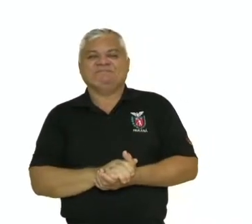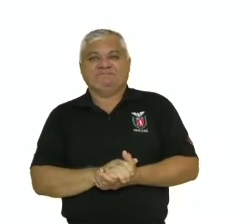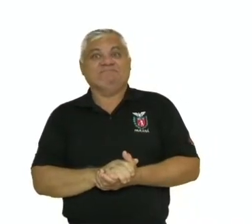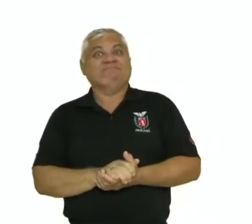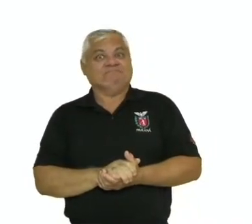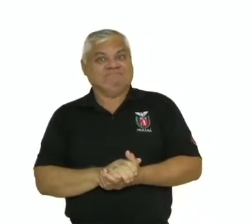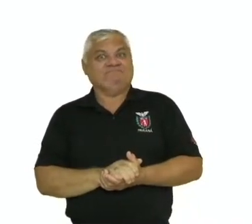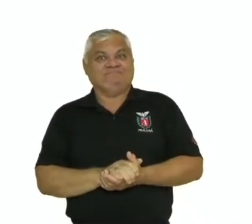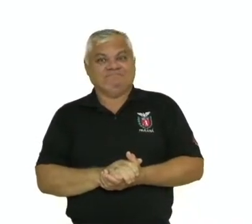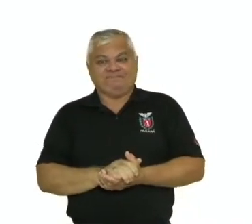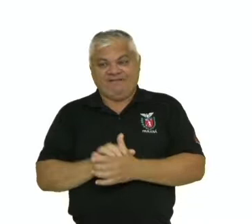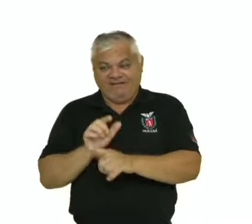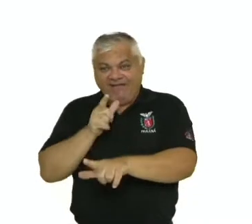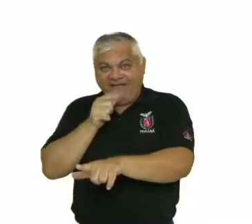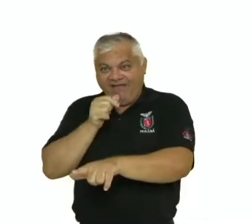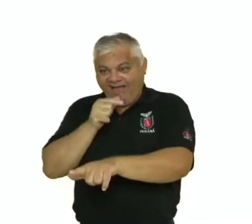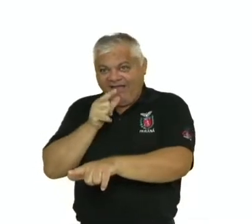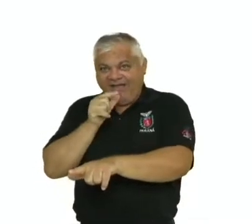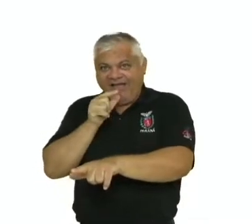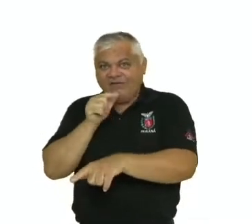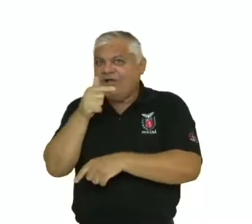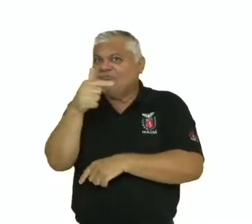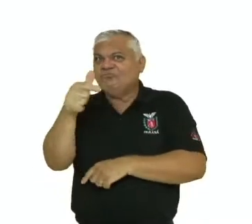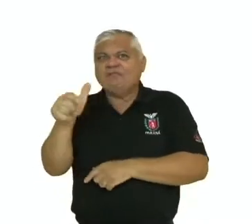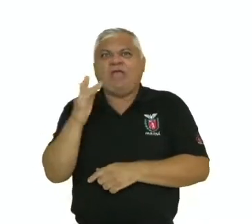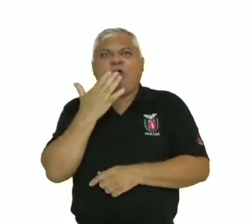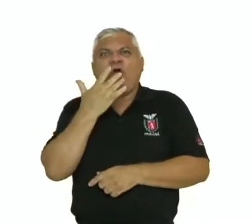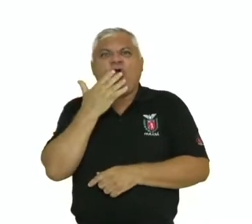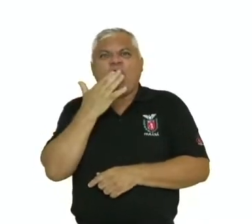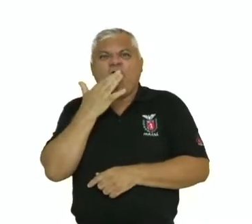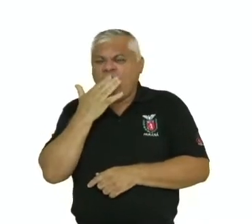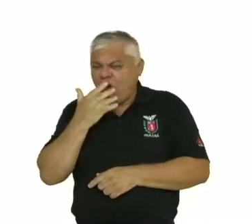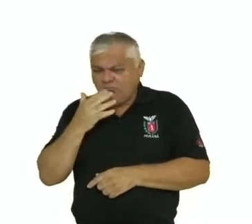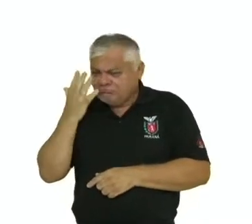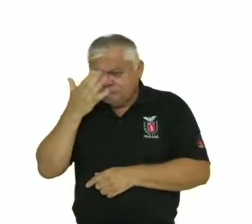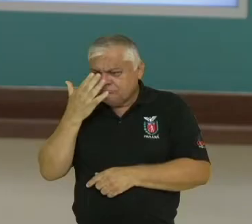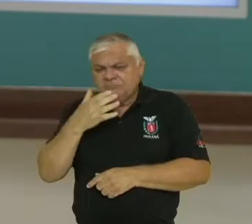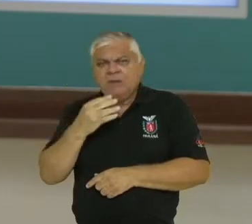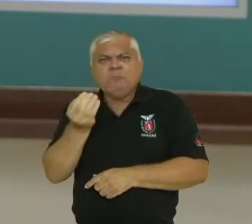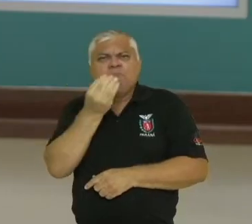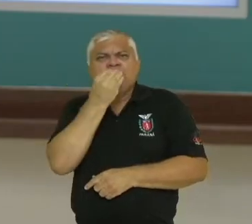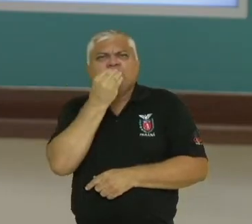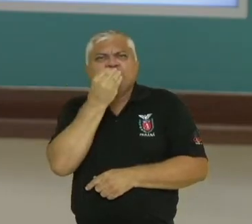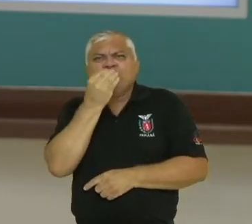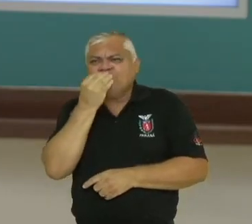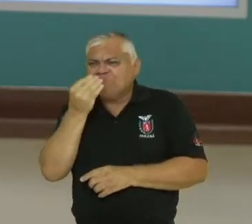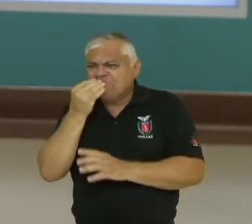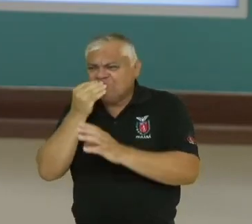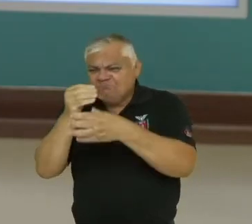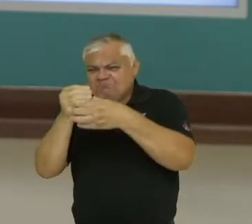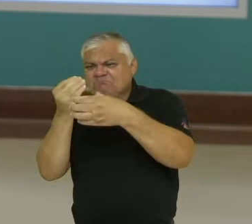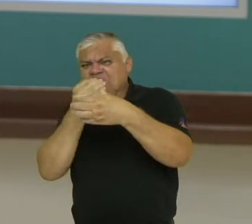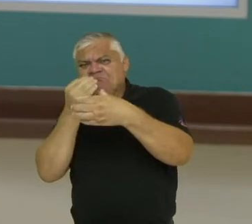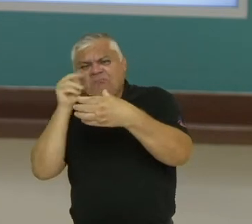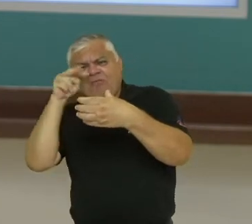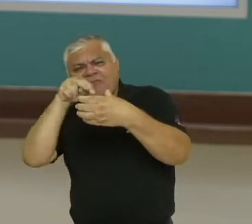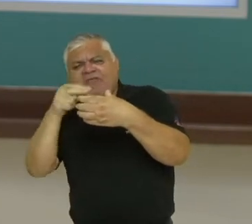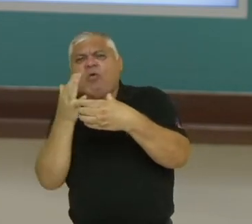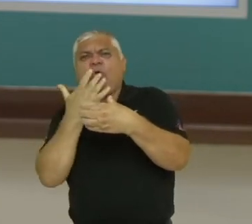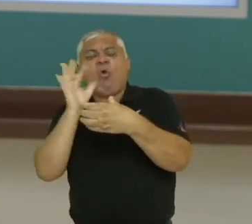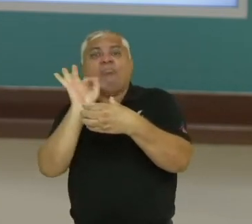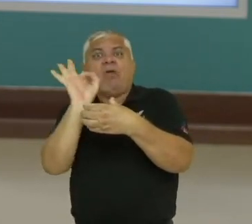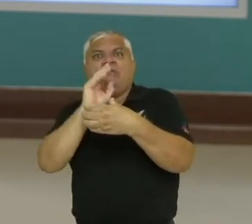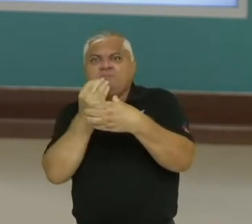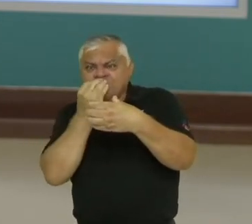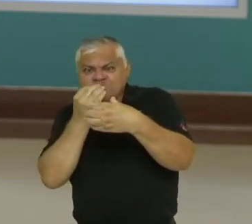Basicamente, a água não possui cor. Então a água nós dizemos que ela é incolor.